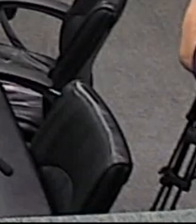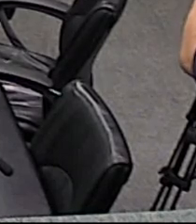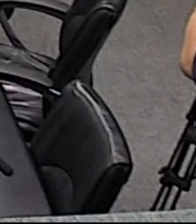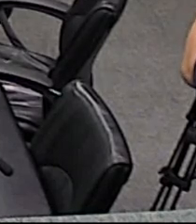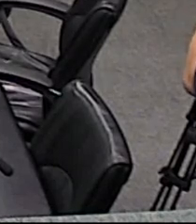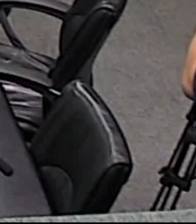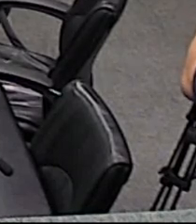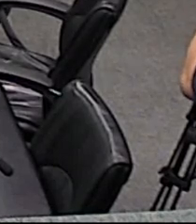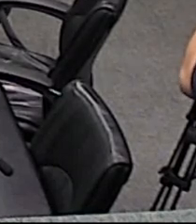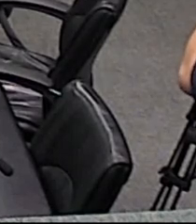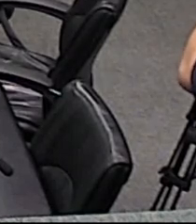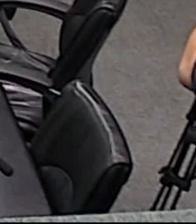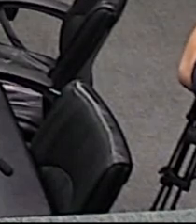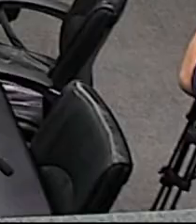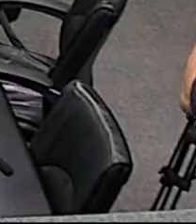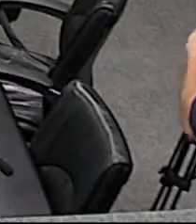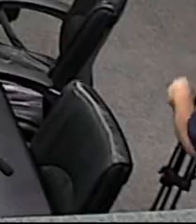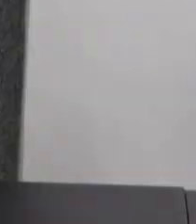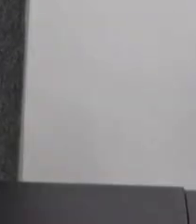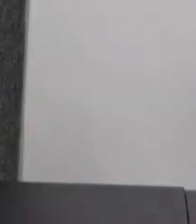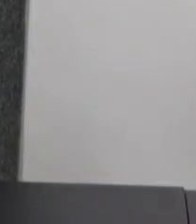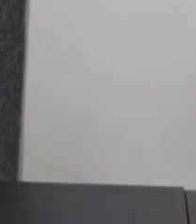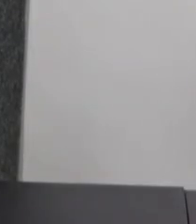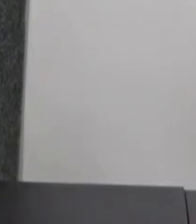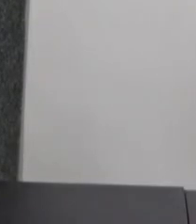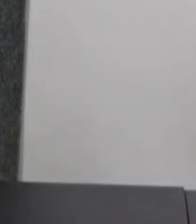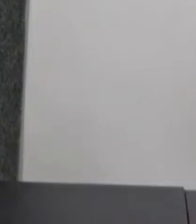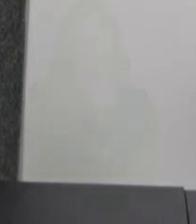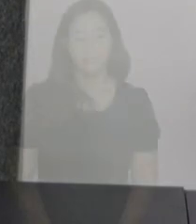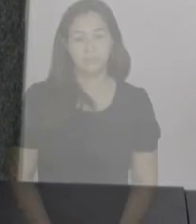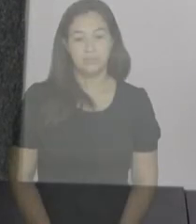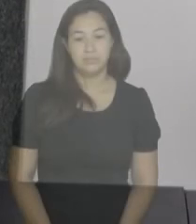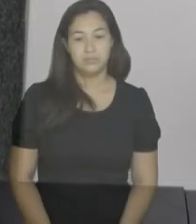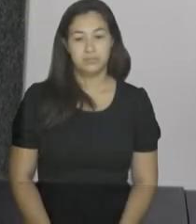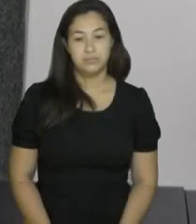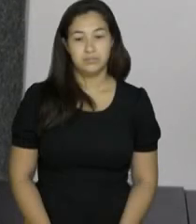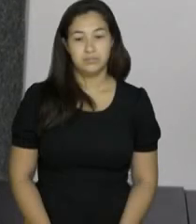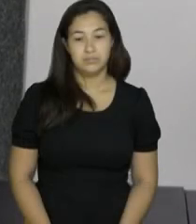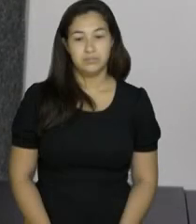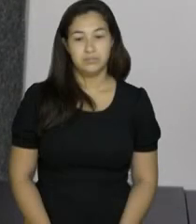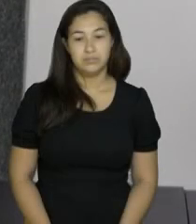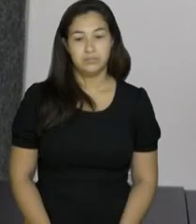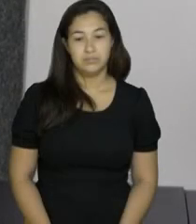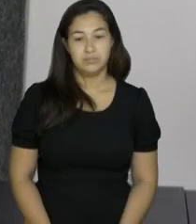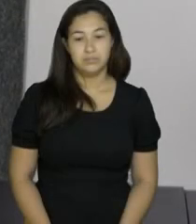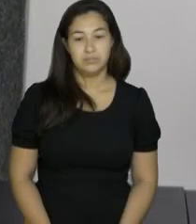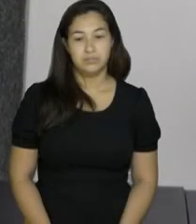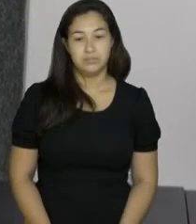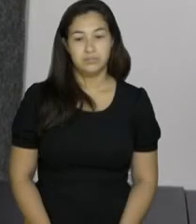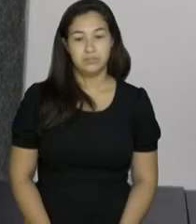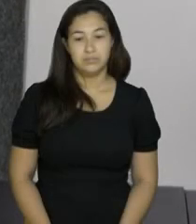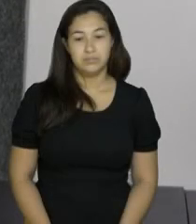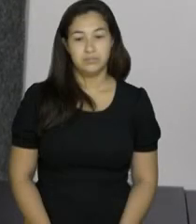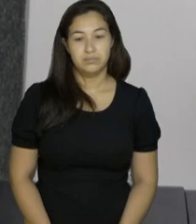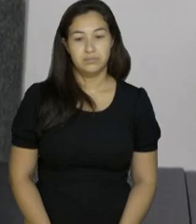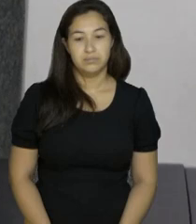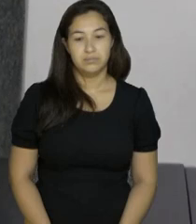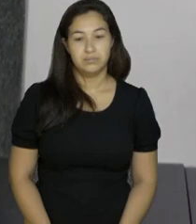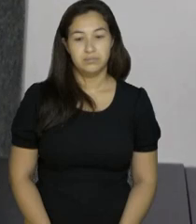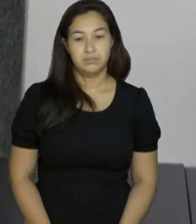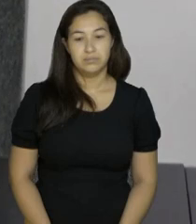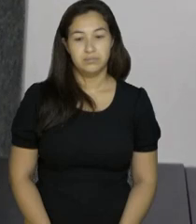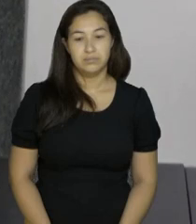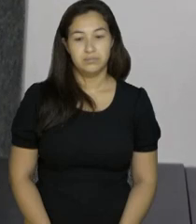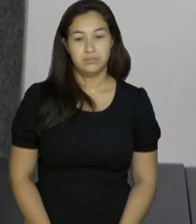havendo quórum vamos fazer a instalação da comissão de defesa